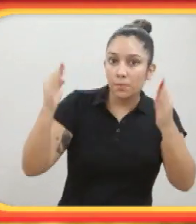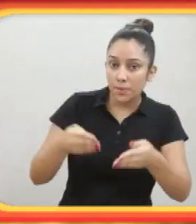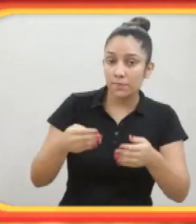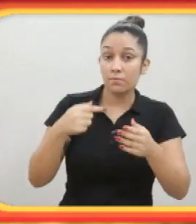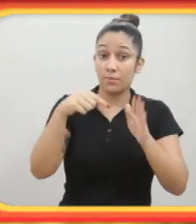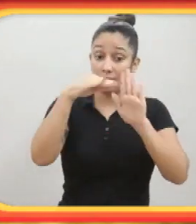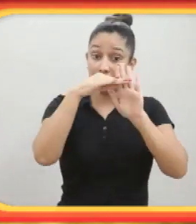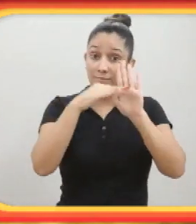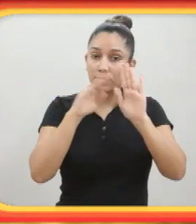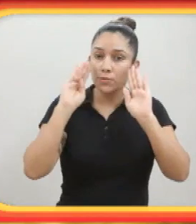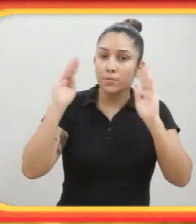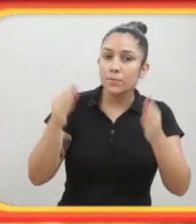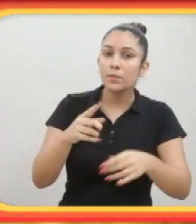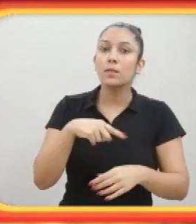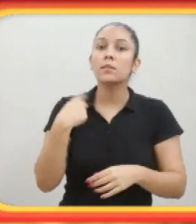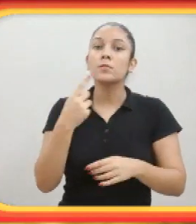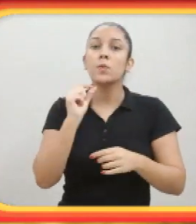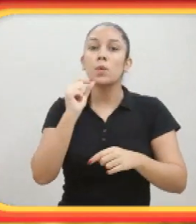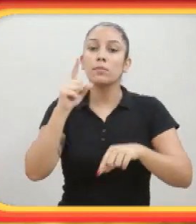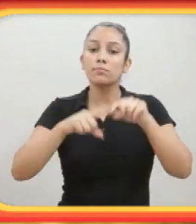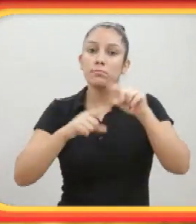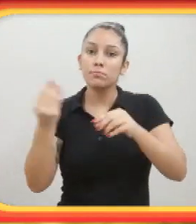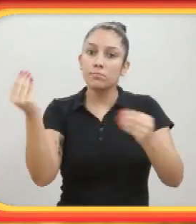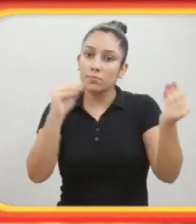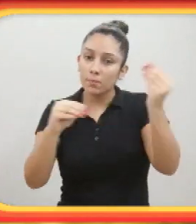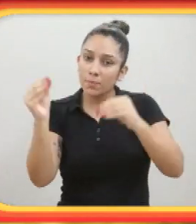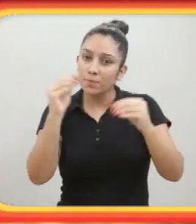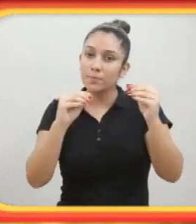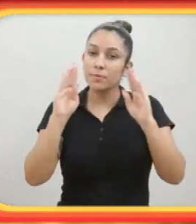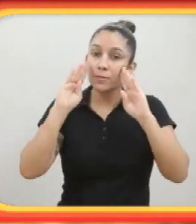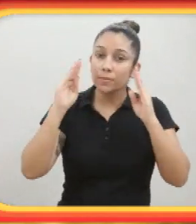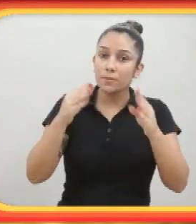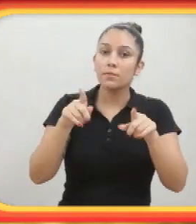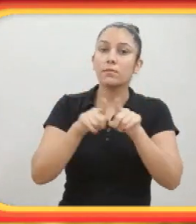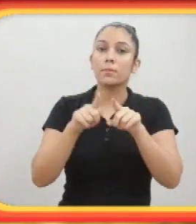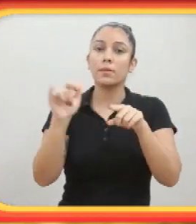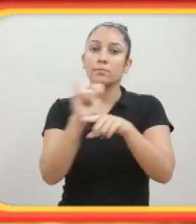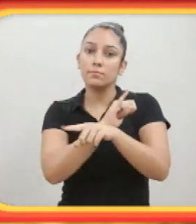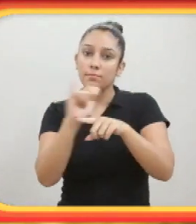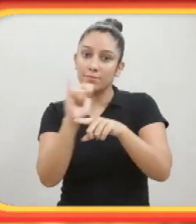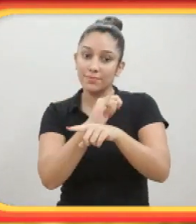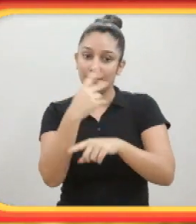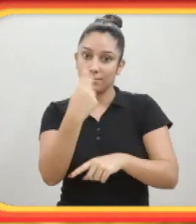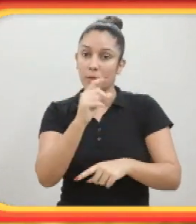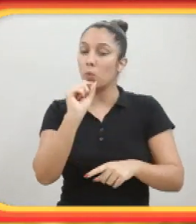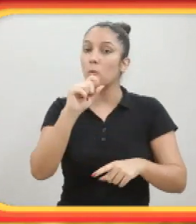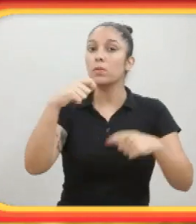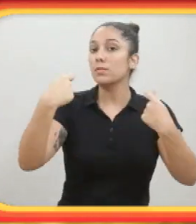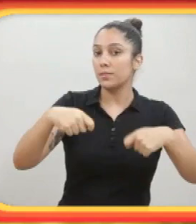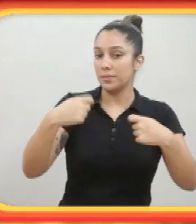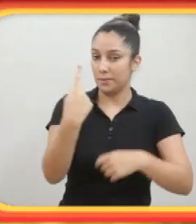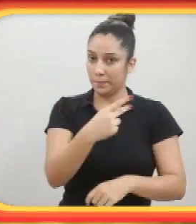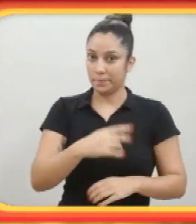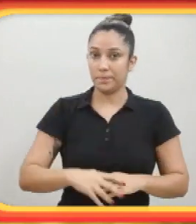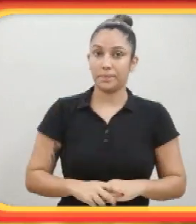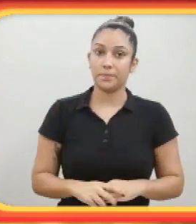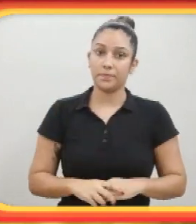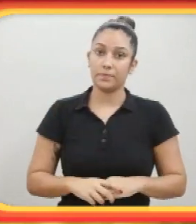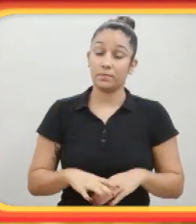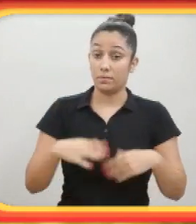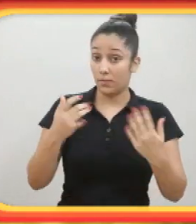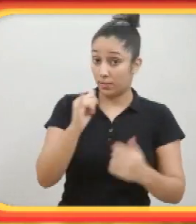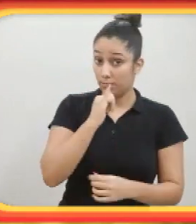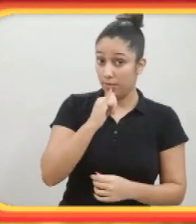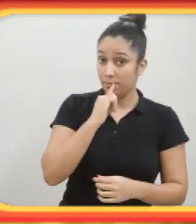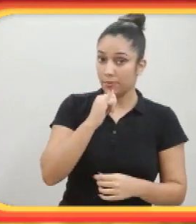específico. E dentro desse programa específico, a gente estabelece um material específico também para ela, né?